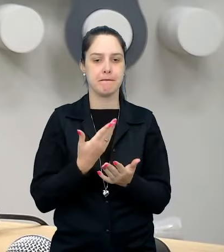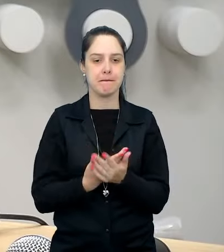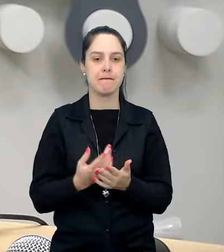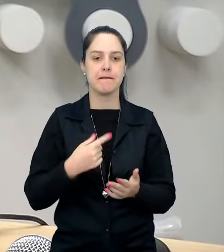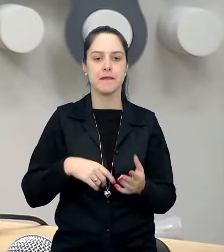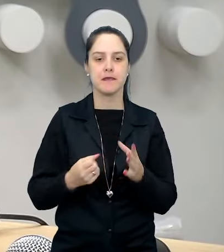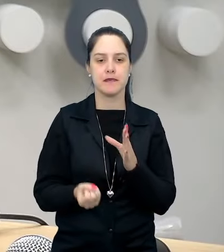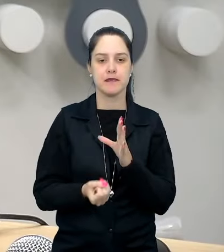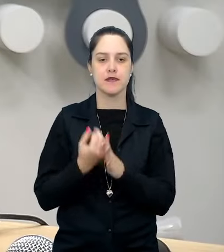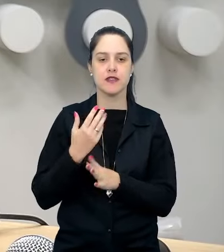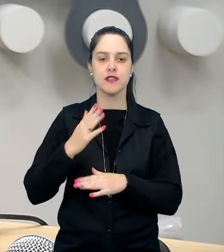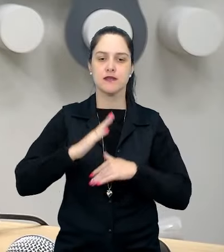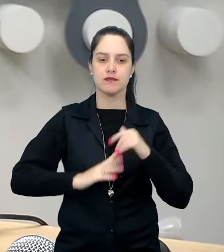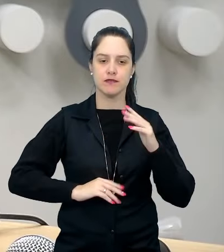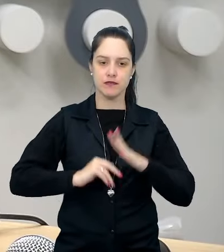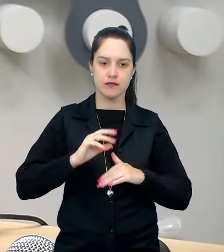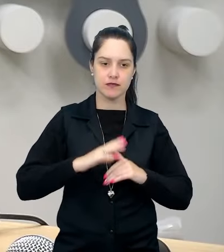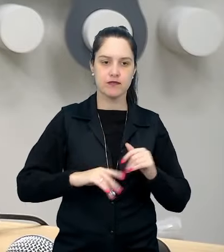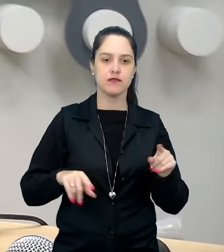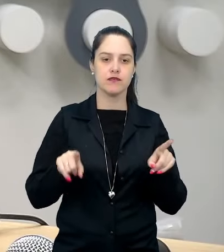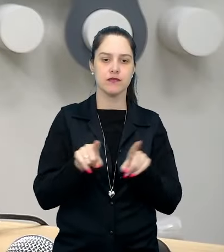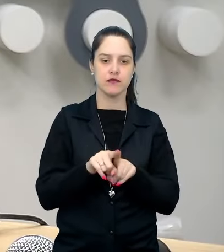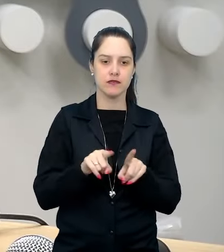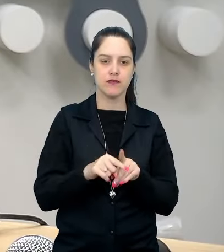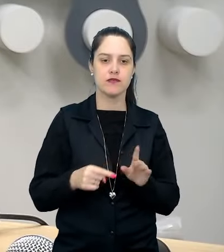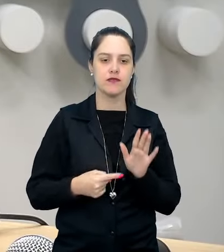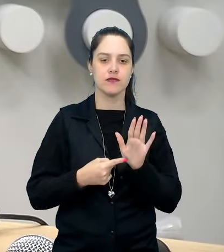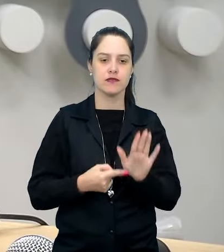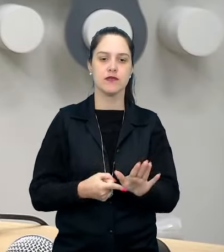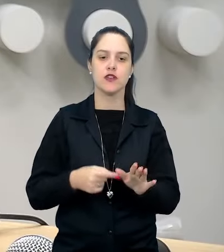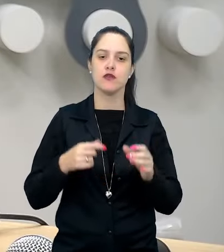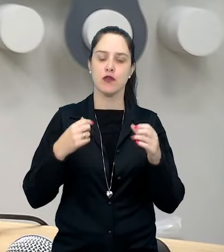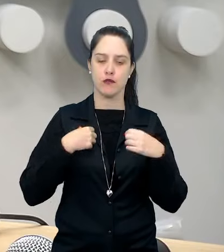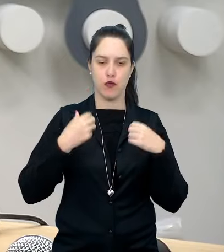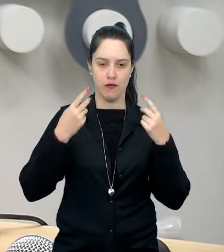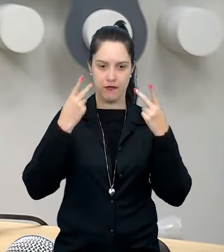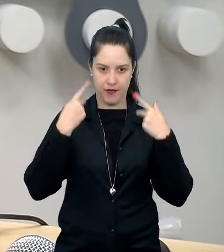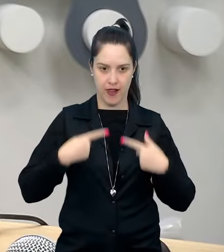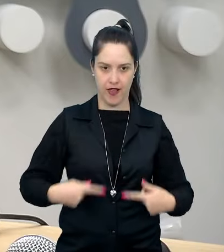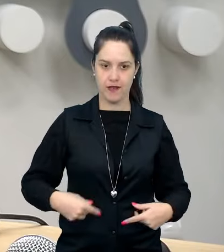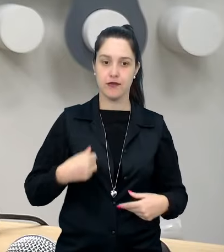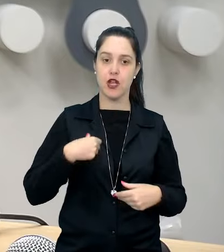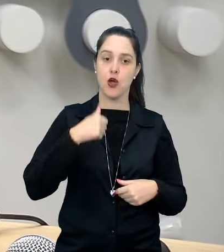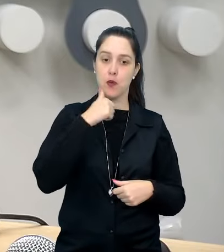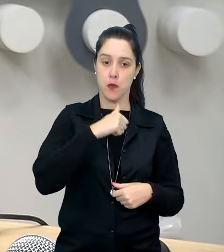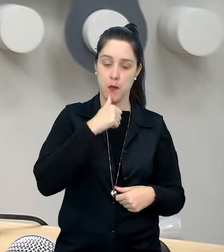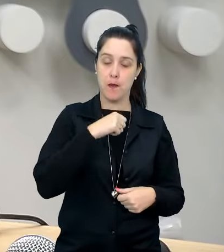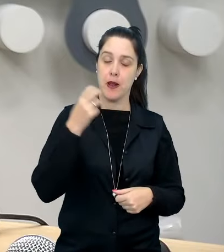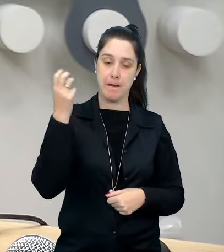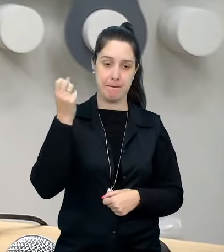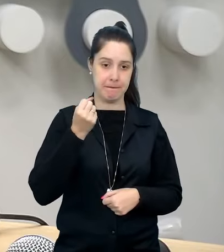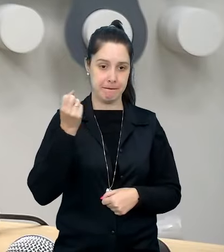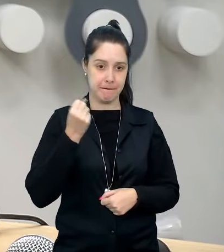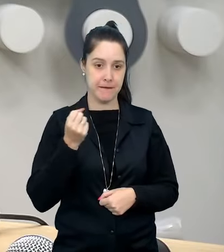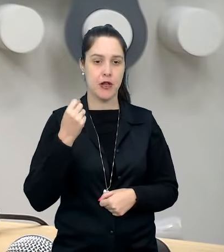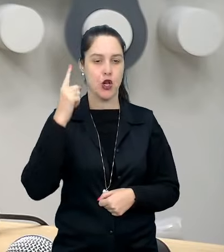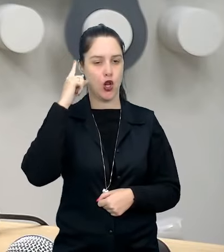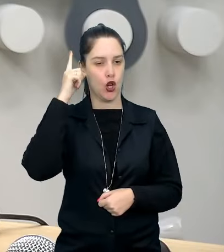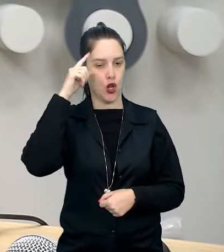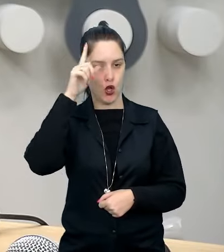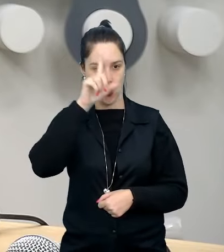reflexões sobre as nossas práticas. Eu vou fazer minha autodescrição rapidinho. Sou mulher, branca, loira,